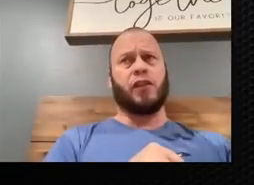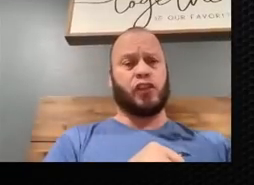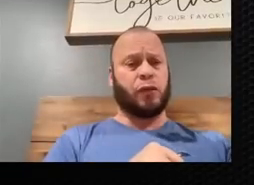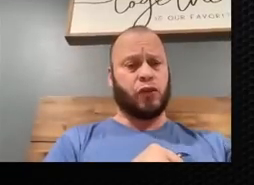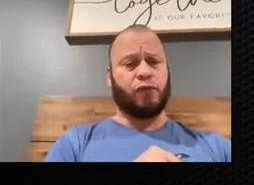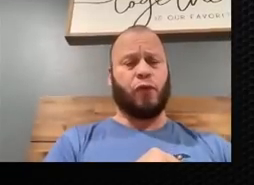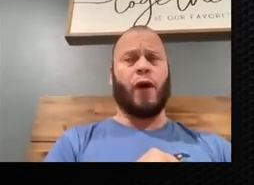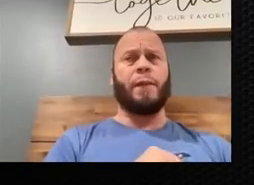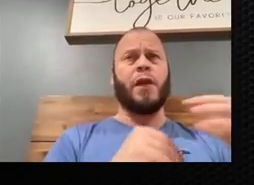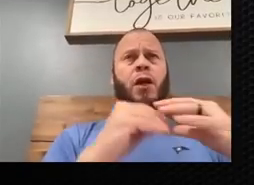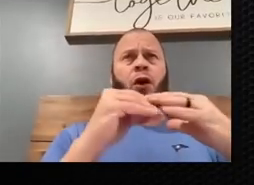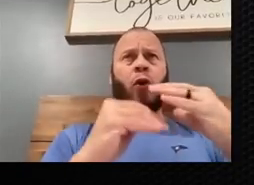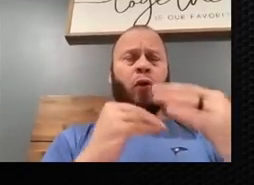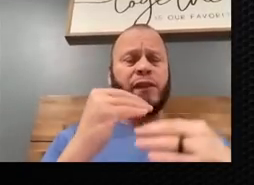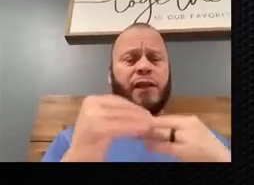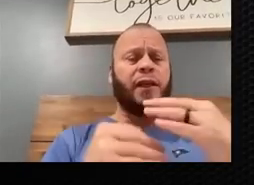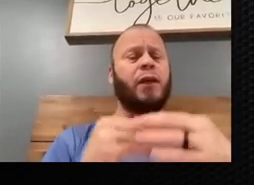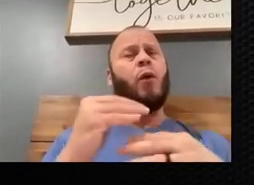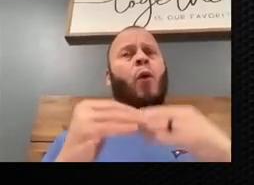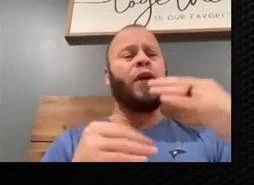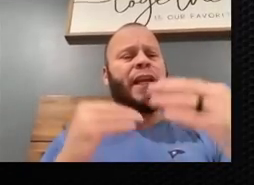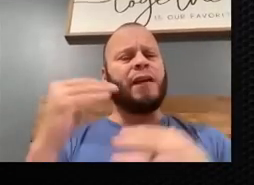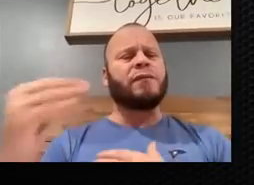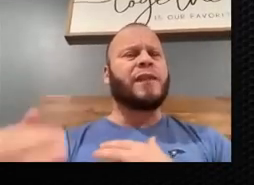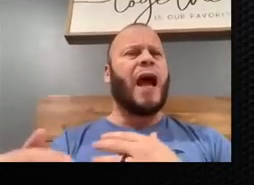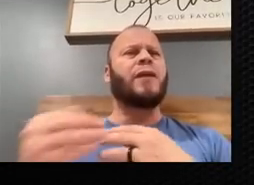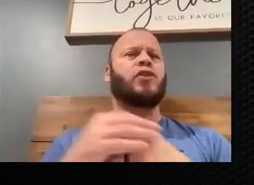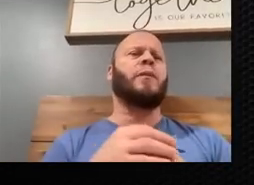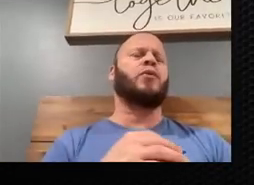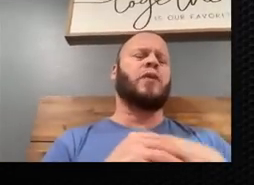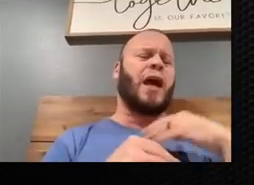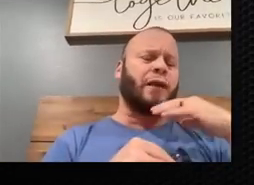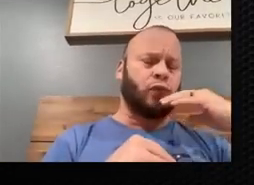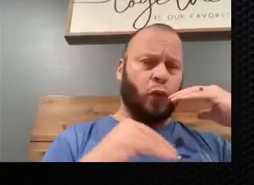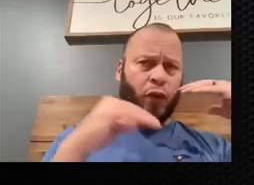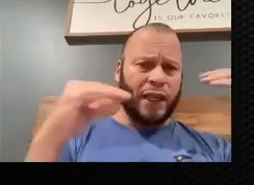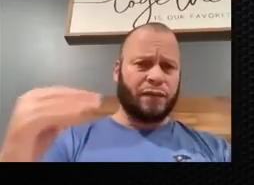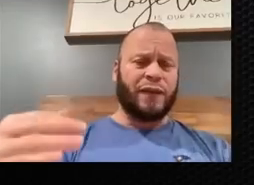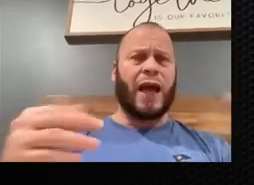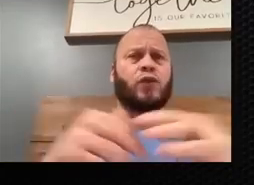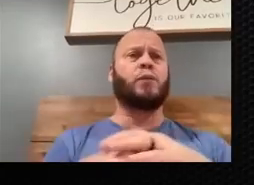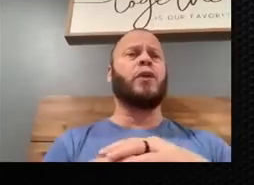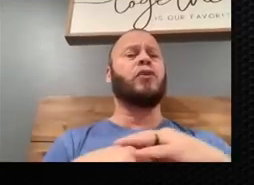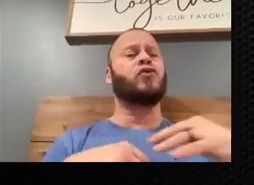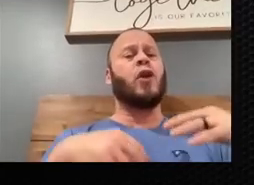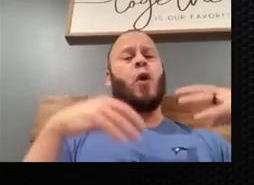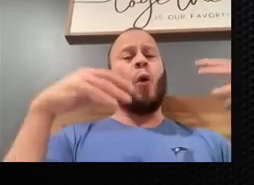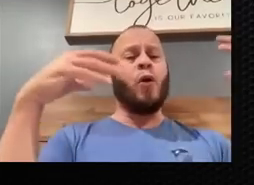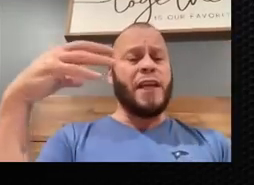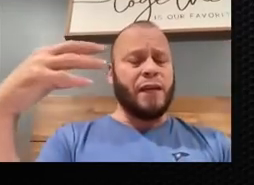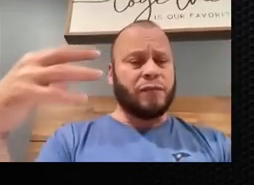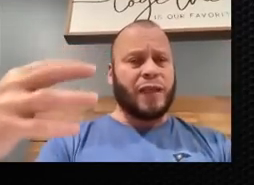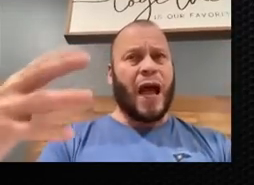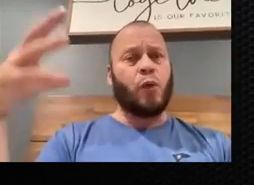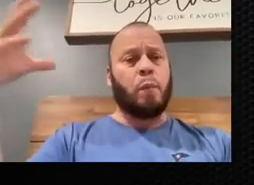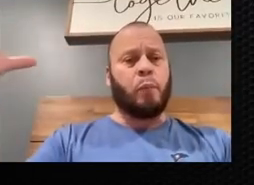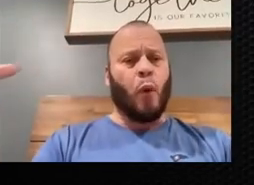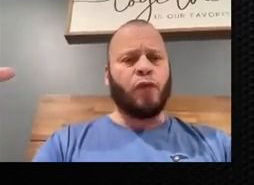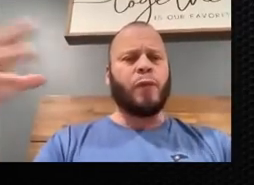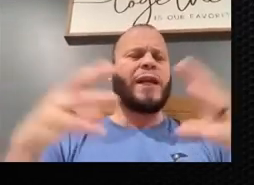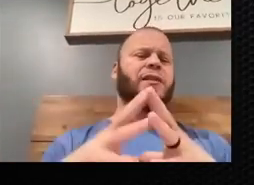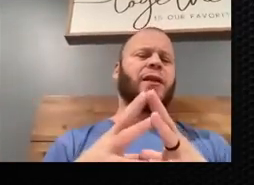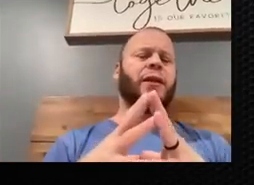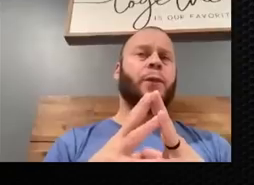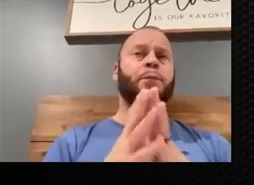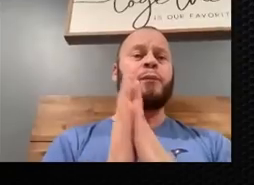estando de fora, conseguir orientar os deputados, orientar os políticos, orientar o